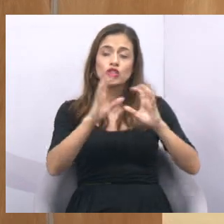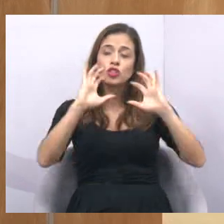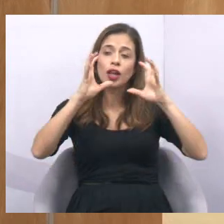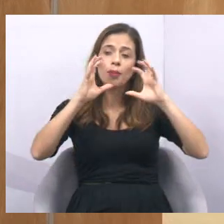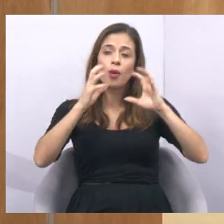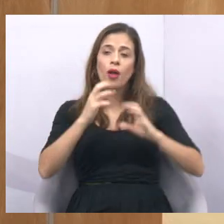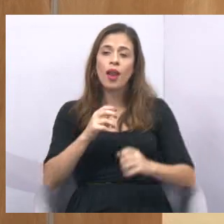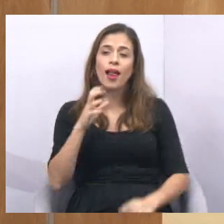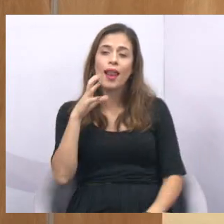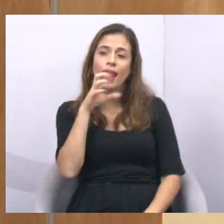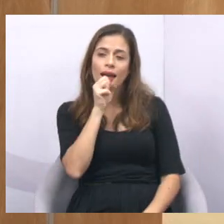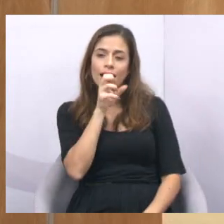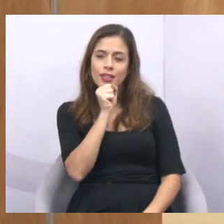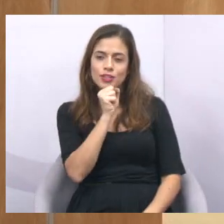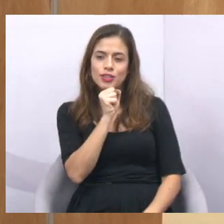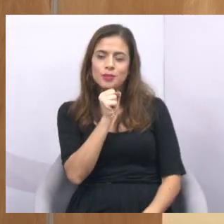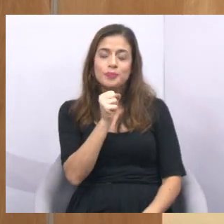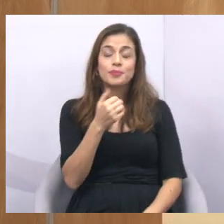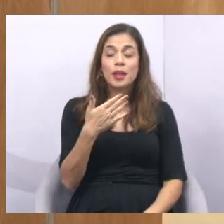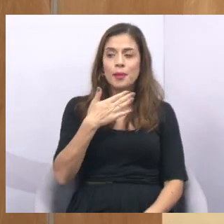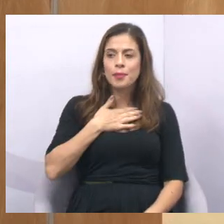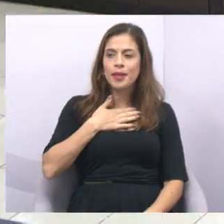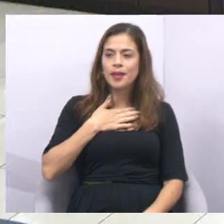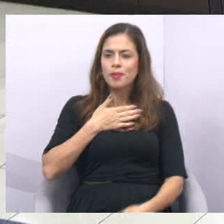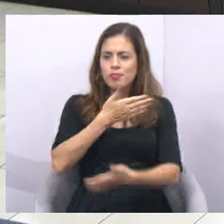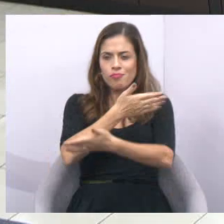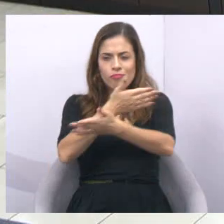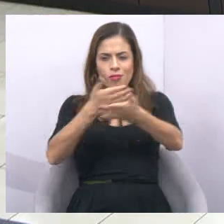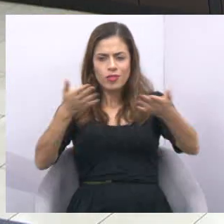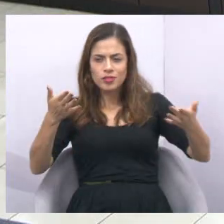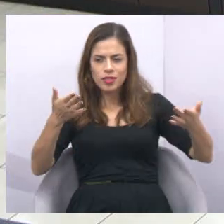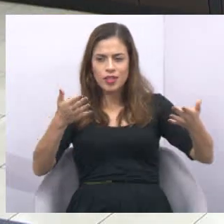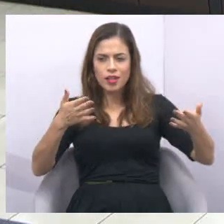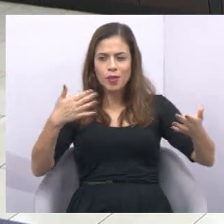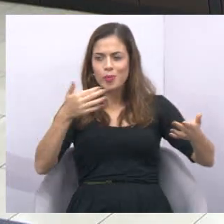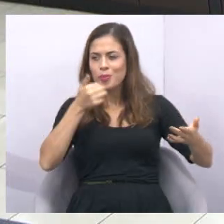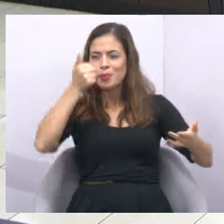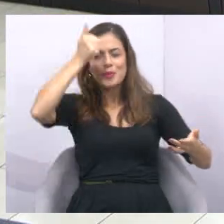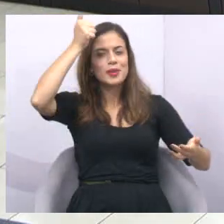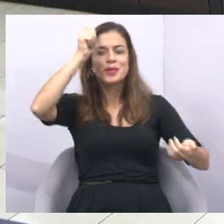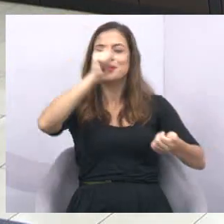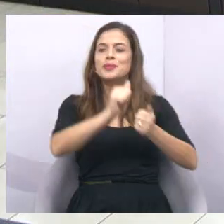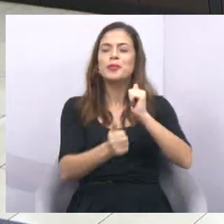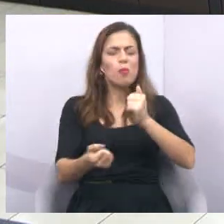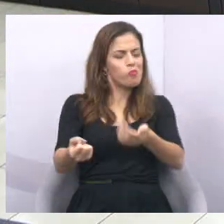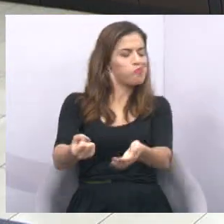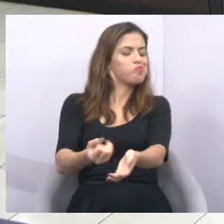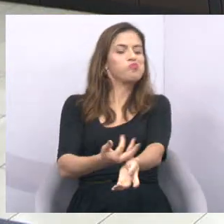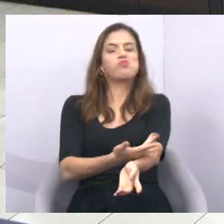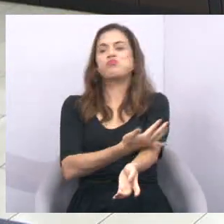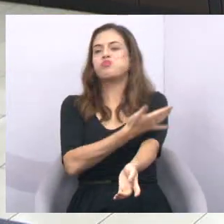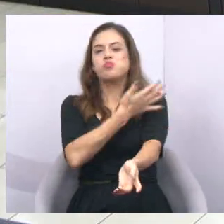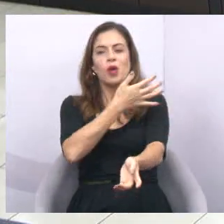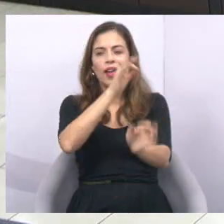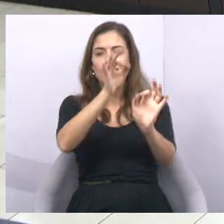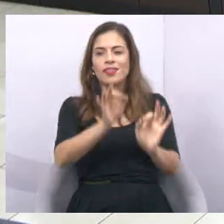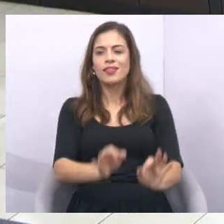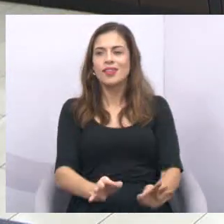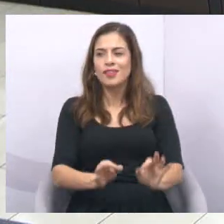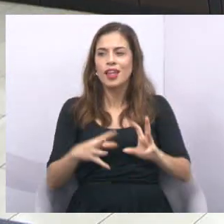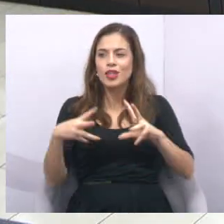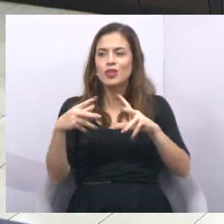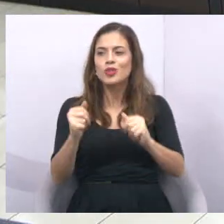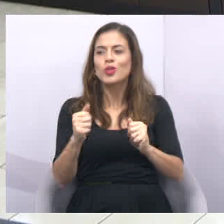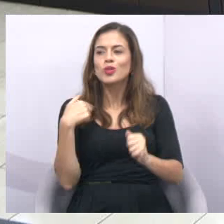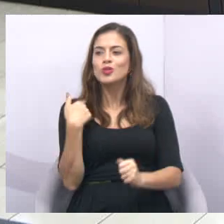mim e para muitos que estão aqui, o melhor esporte do planeta, o mais emocionante. Tenho certeza que todos nós nos